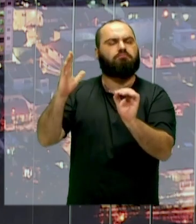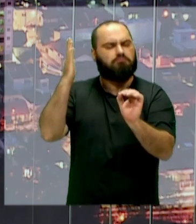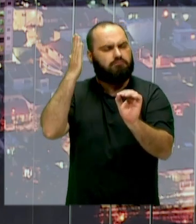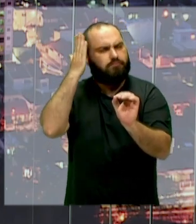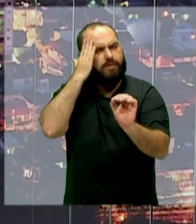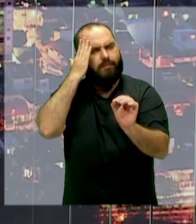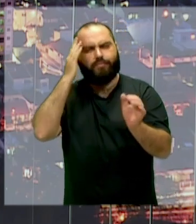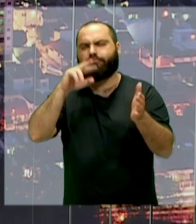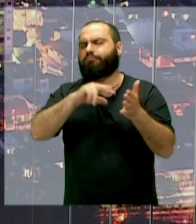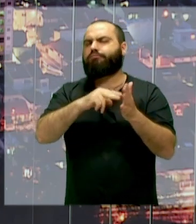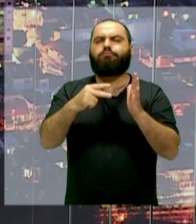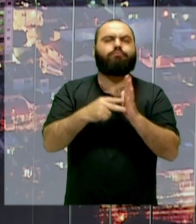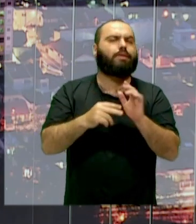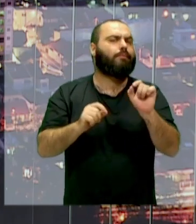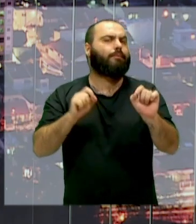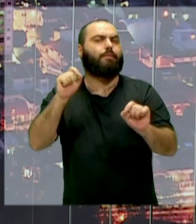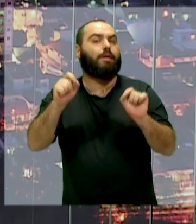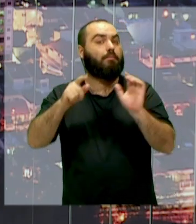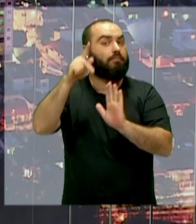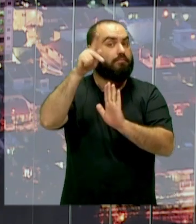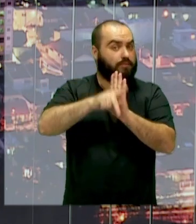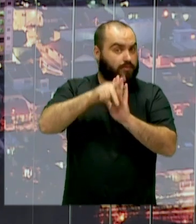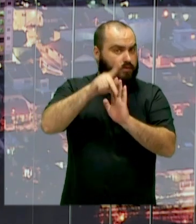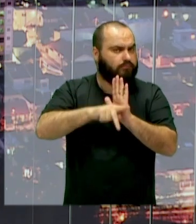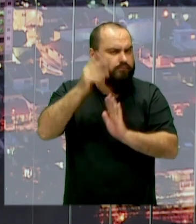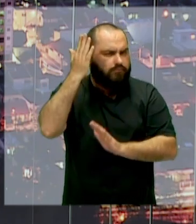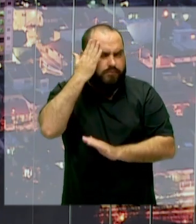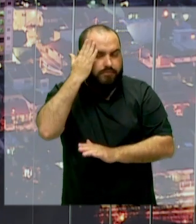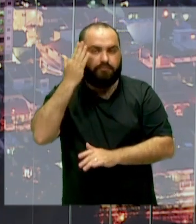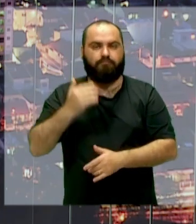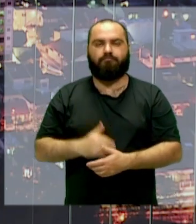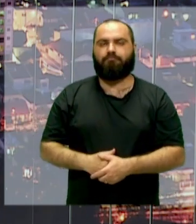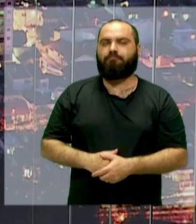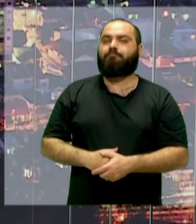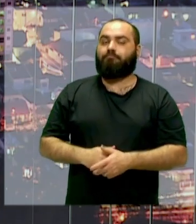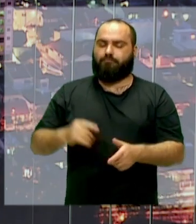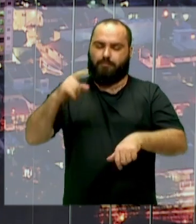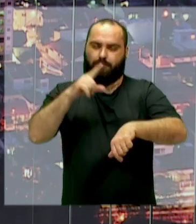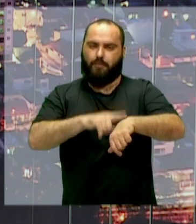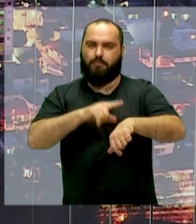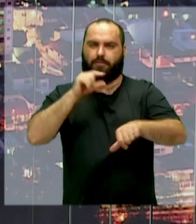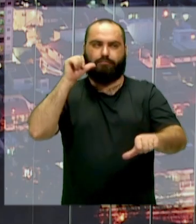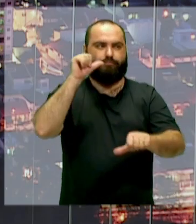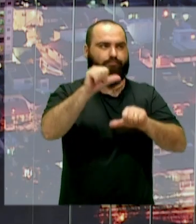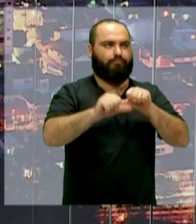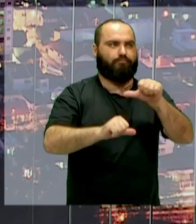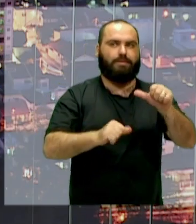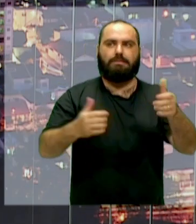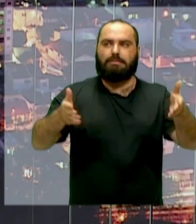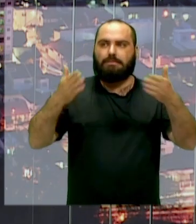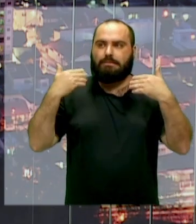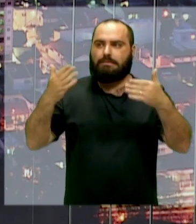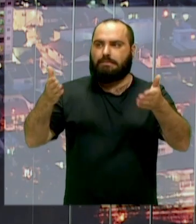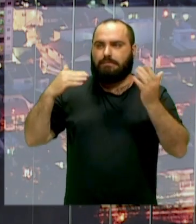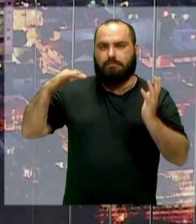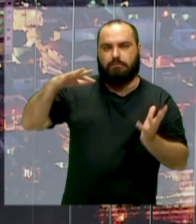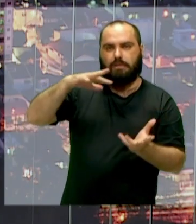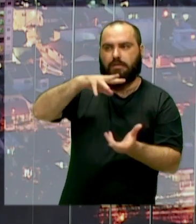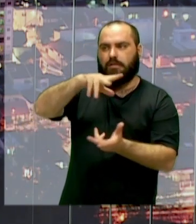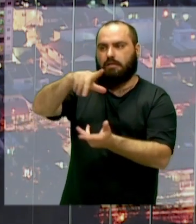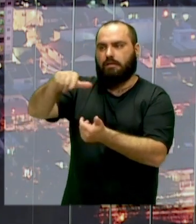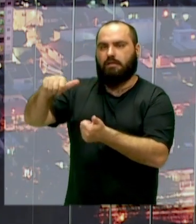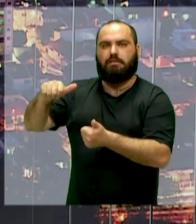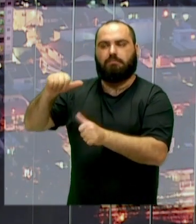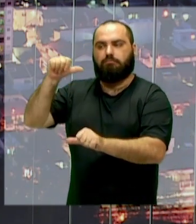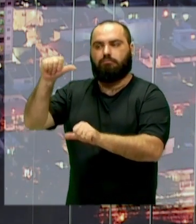agens e como funciona o projeto Lixo Zero em tempos de mudanças climáticas ajustes do planeta aos excessos